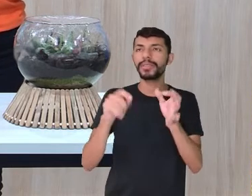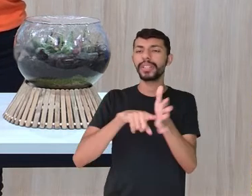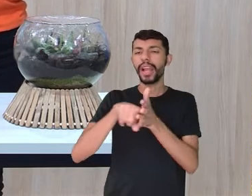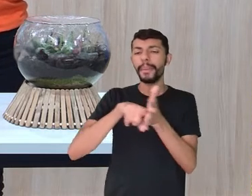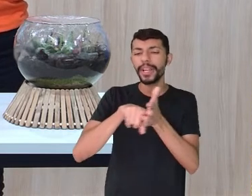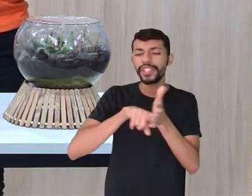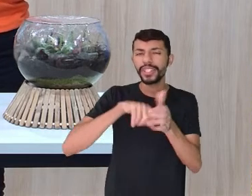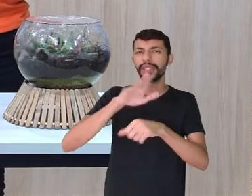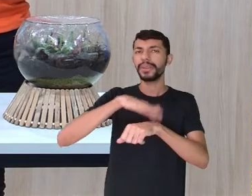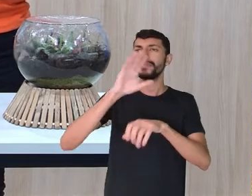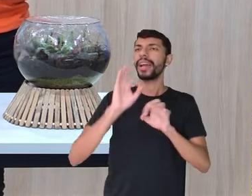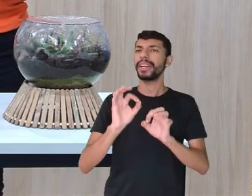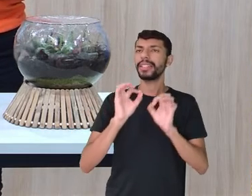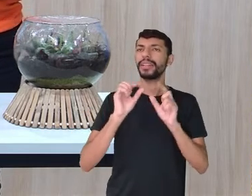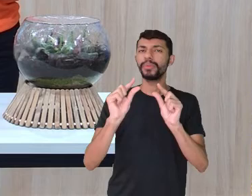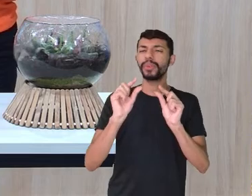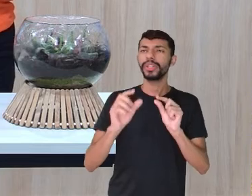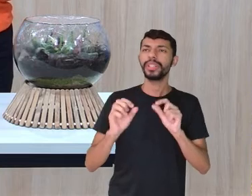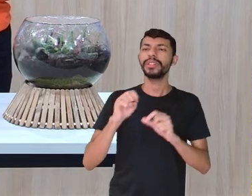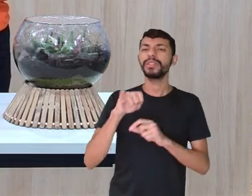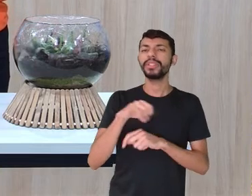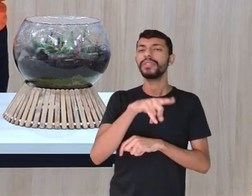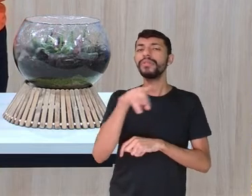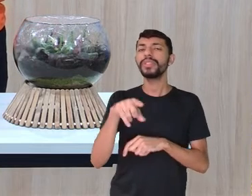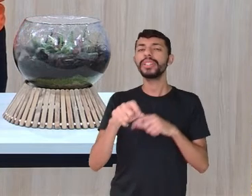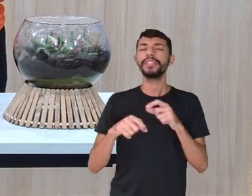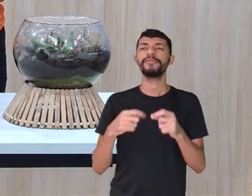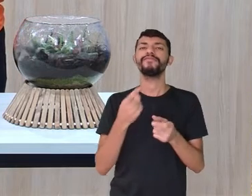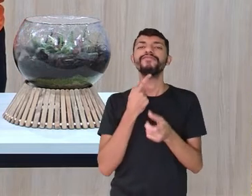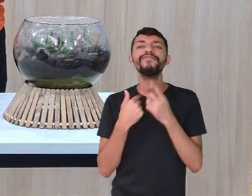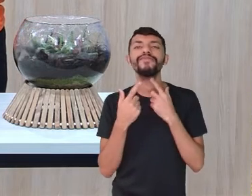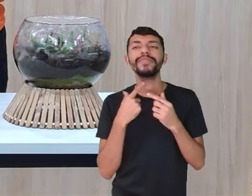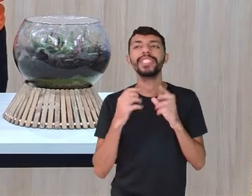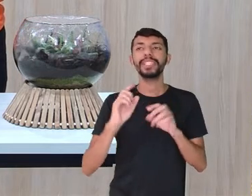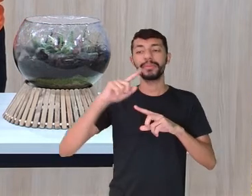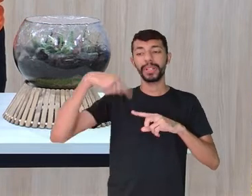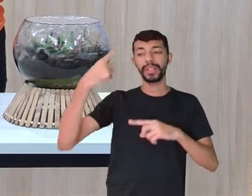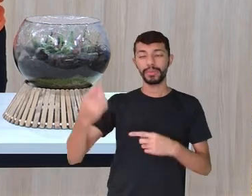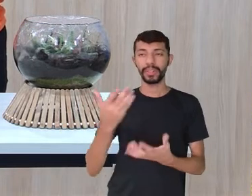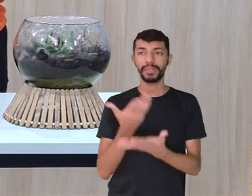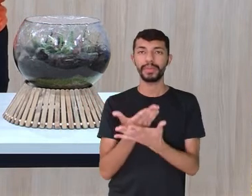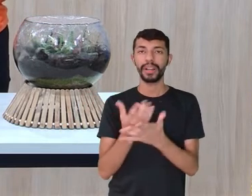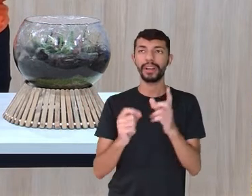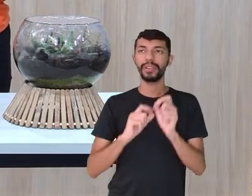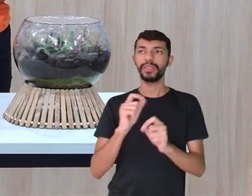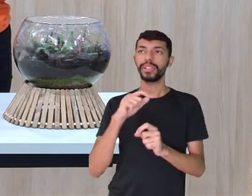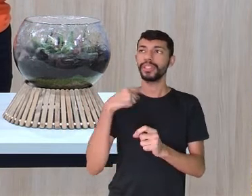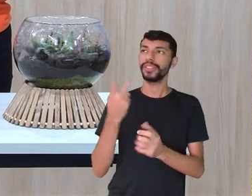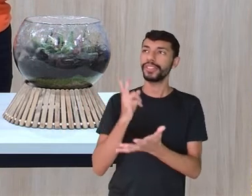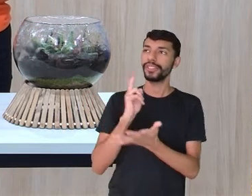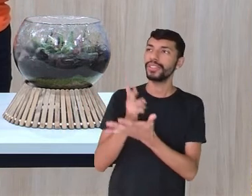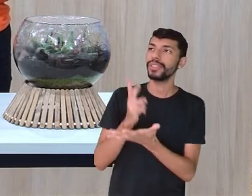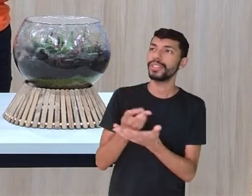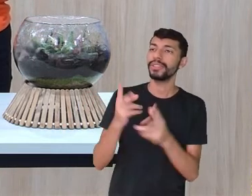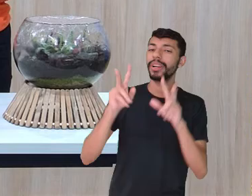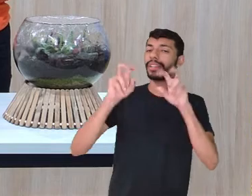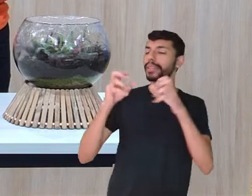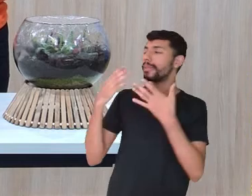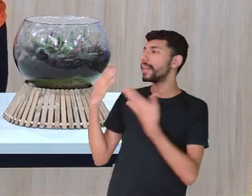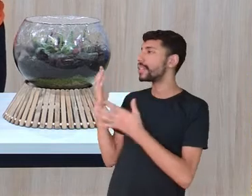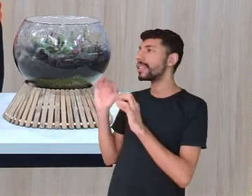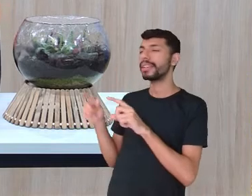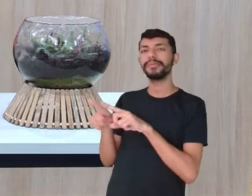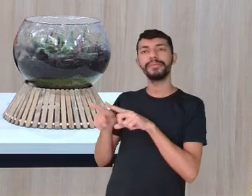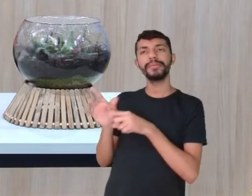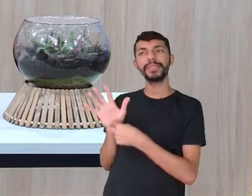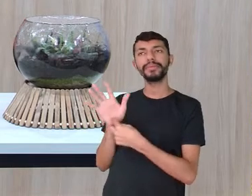pesquisem mais um pouquinho, se vocês quiserem, para que na próxima aula nós vamos continuar esse assunto e trazermos